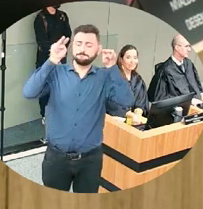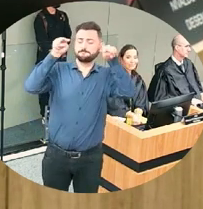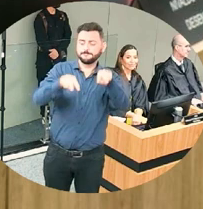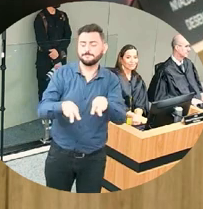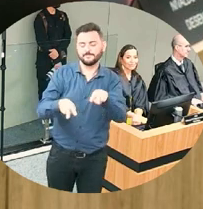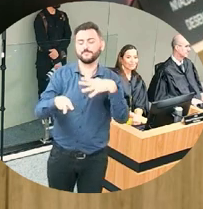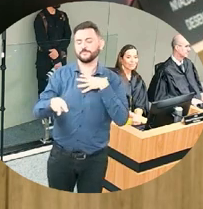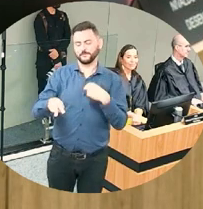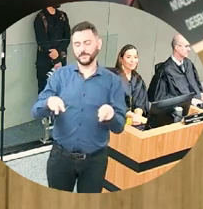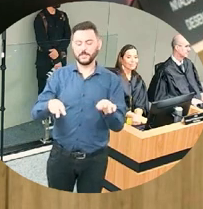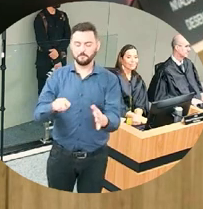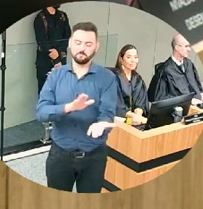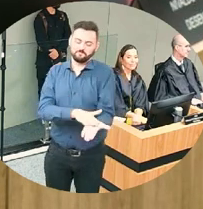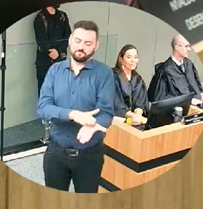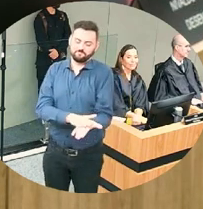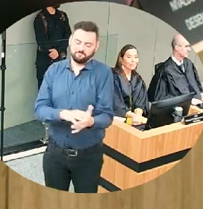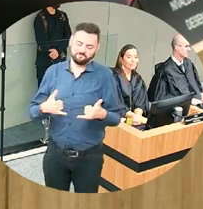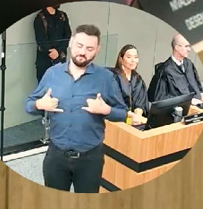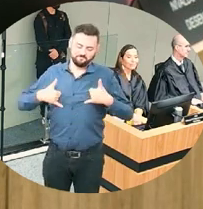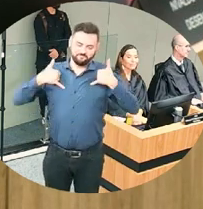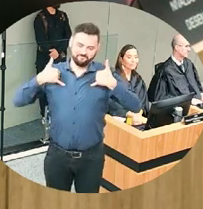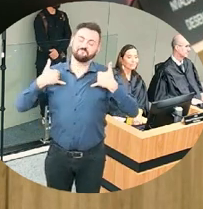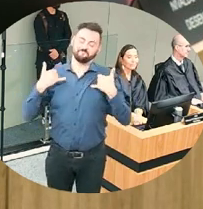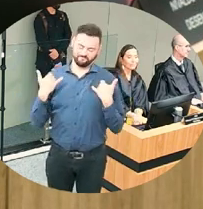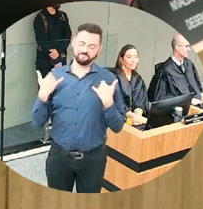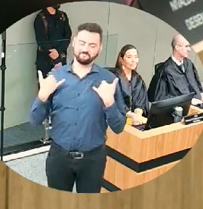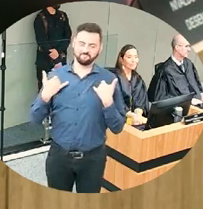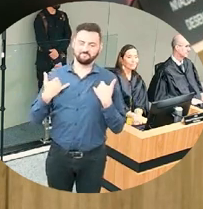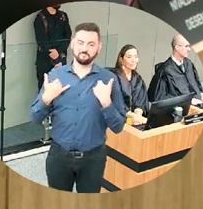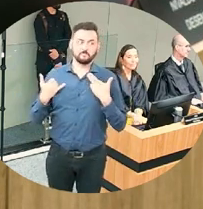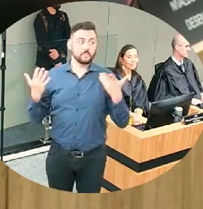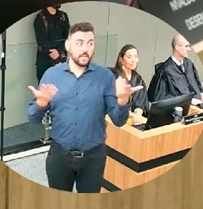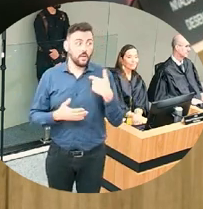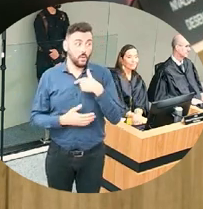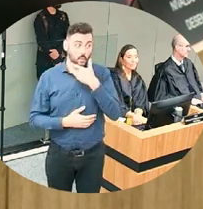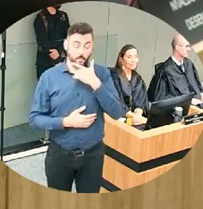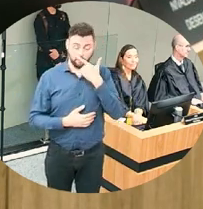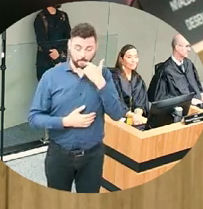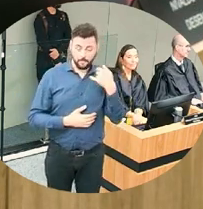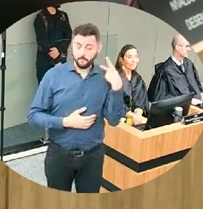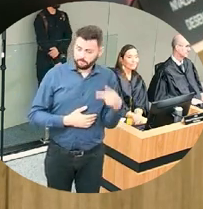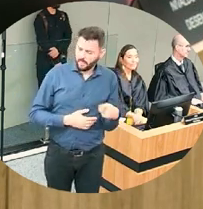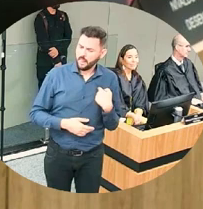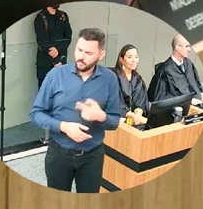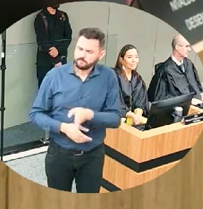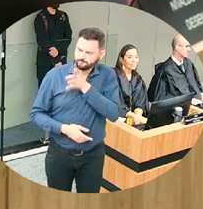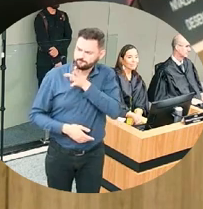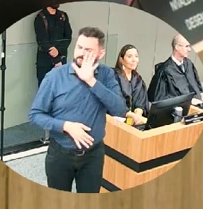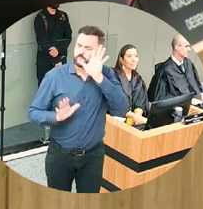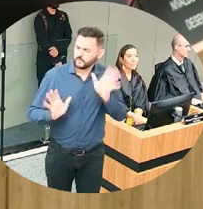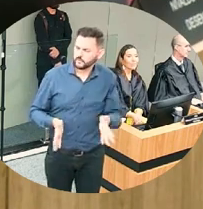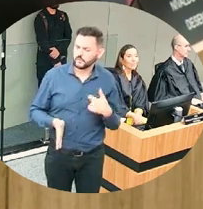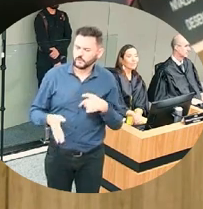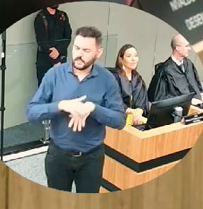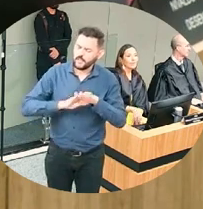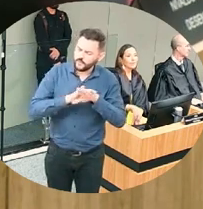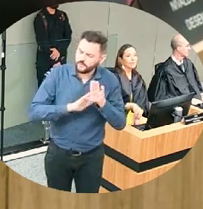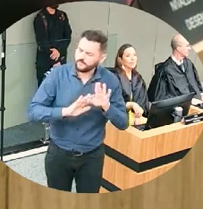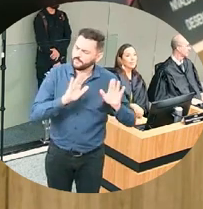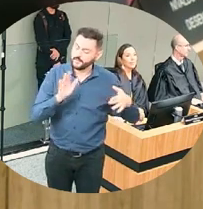orgulhosos do filho seu Lima ainda tem uma passagem porque eu tive o prazer de conhecê-lo e conversando numa uma dessas conversas em